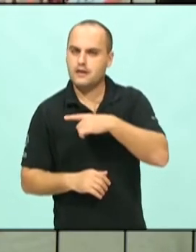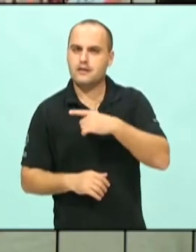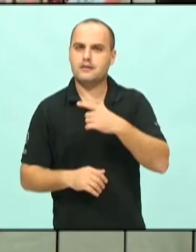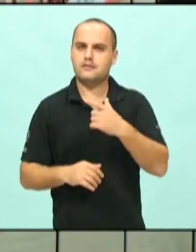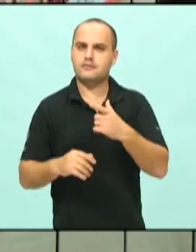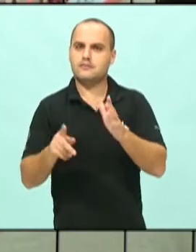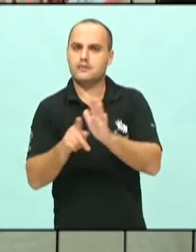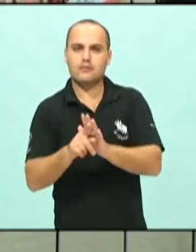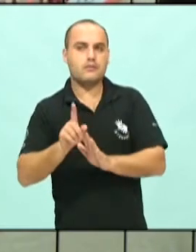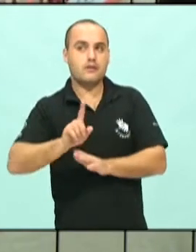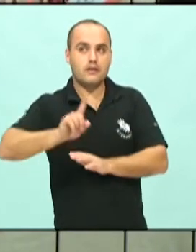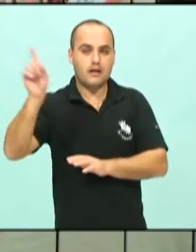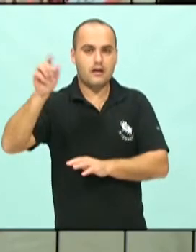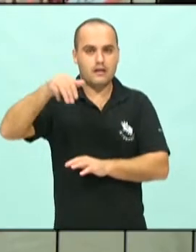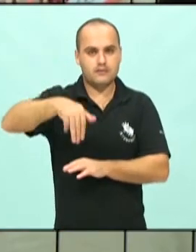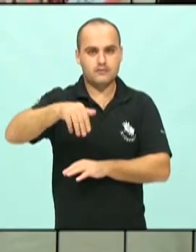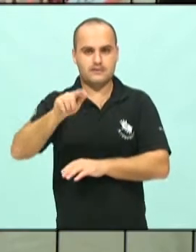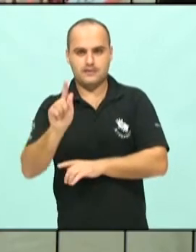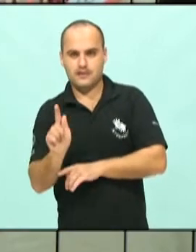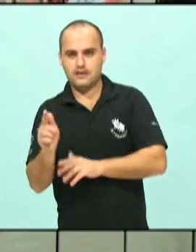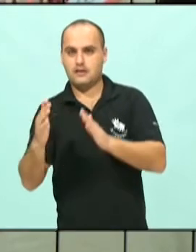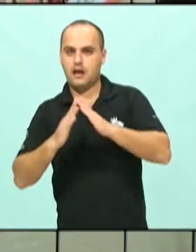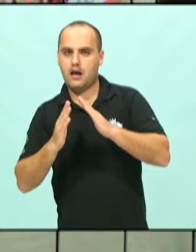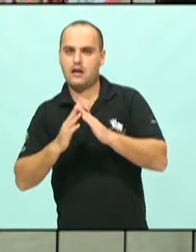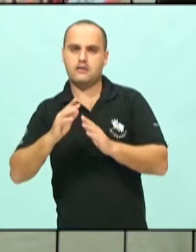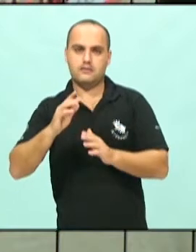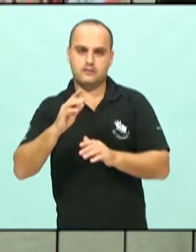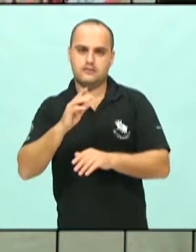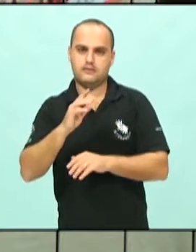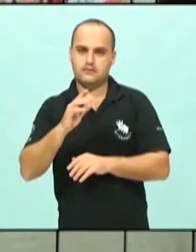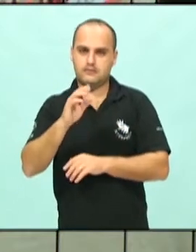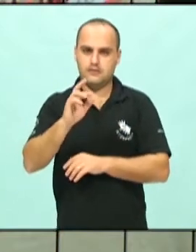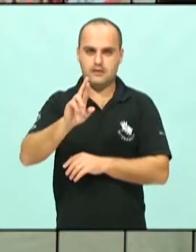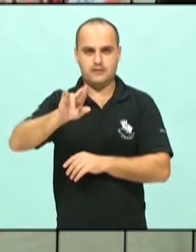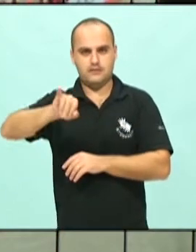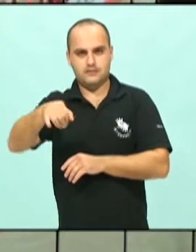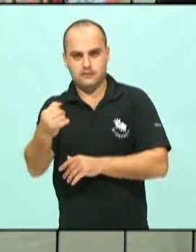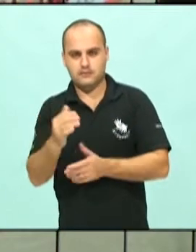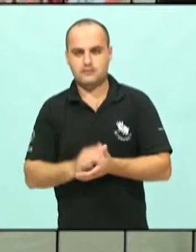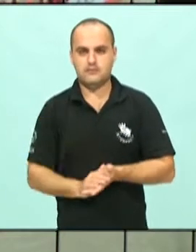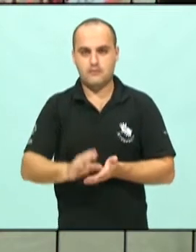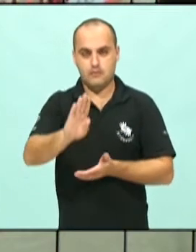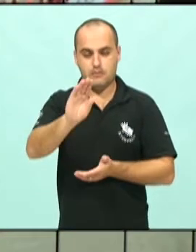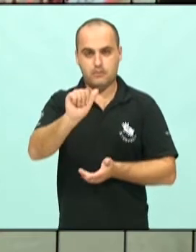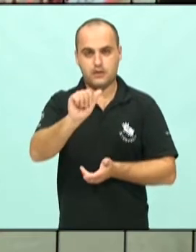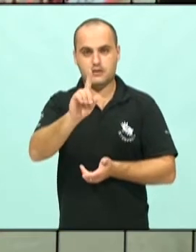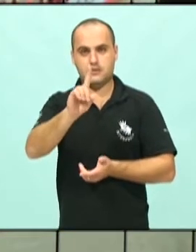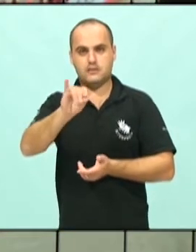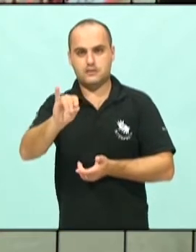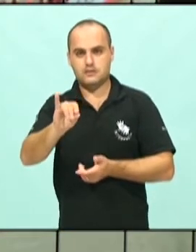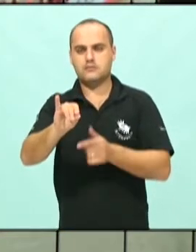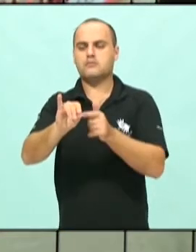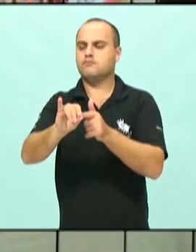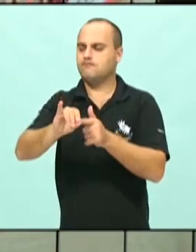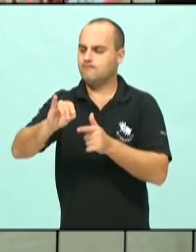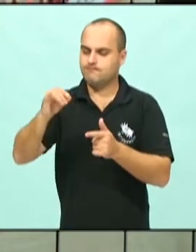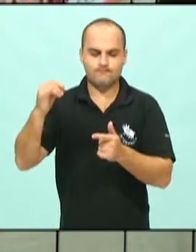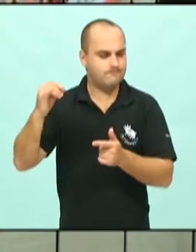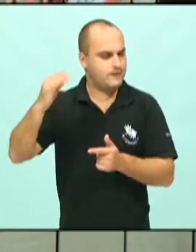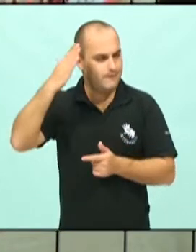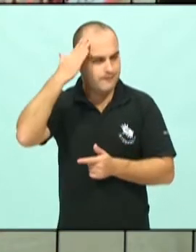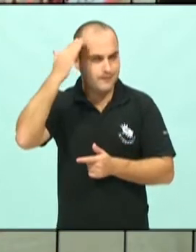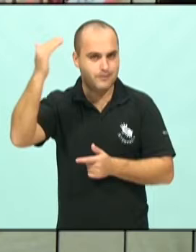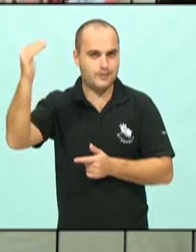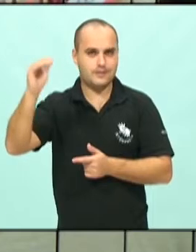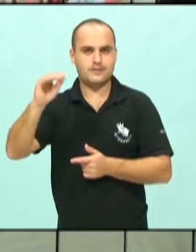cantora mineira que mora no Rio de Janeiro. A Badi Assad é uma das grandes cantoras brasileiras da atualidade, assim.